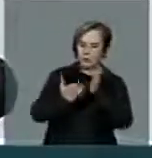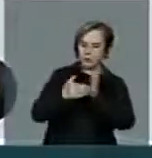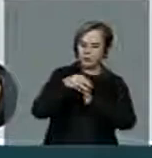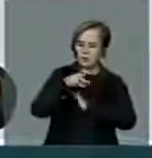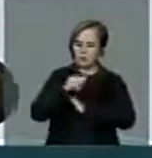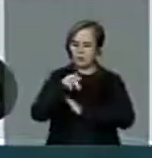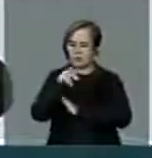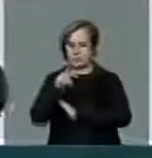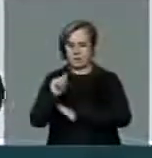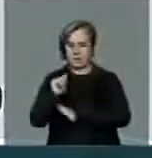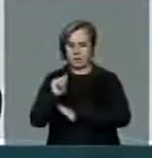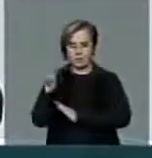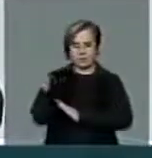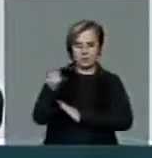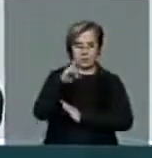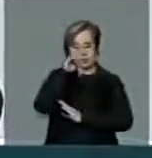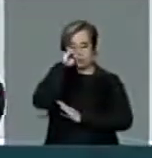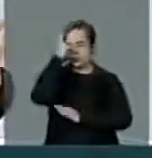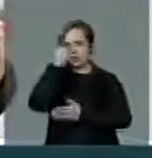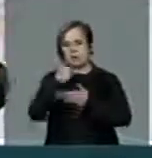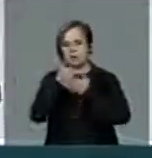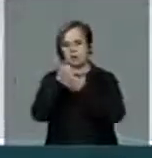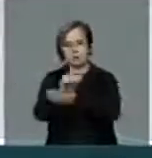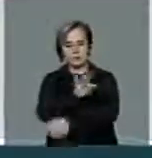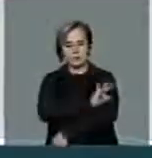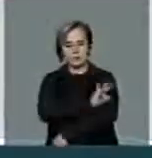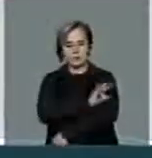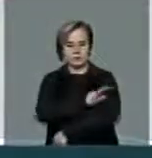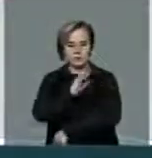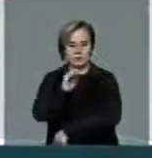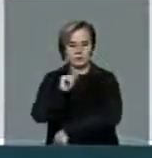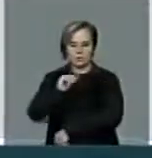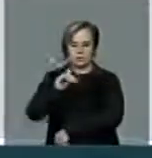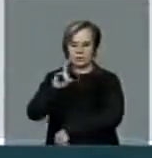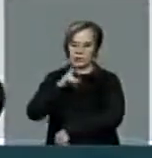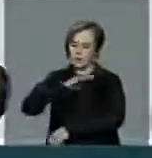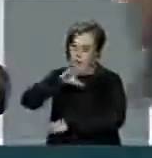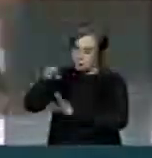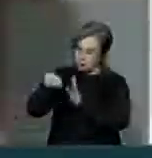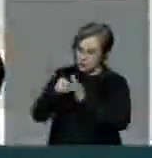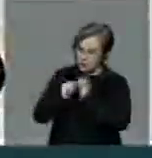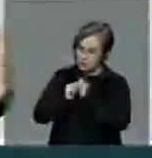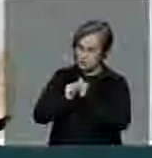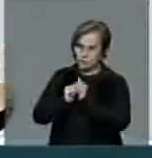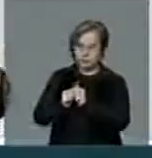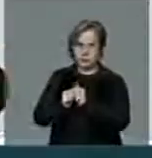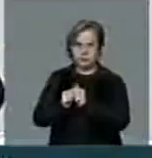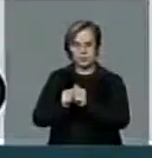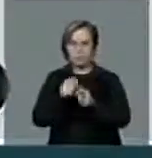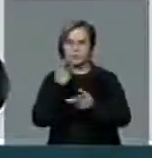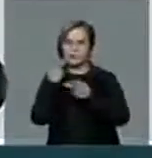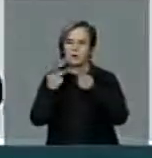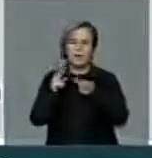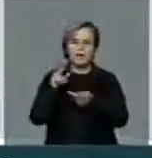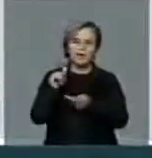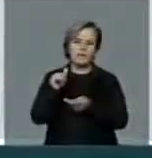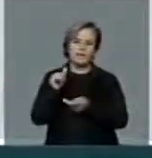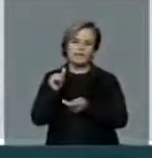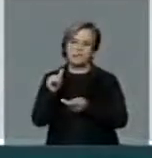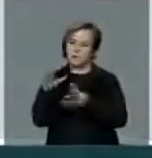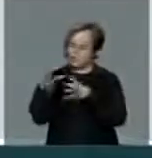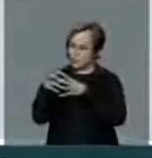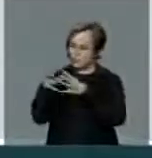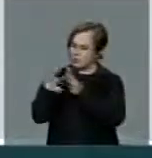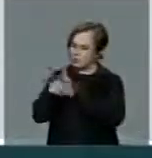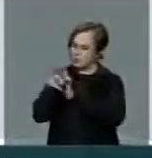nas novas iniciativas de assistência técnica, o CAR está relacionado. Nós estamos discutindo se é viável pegar as pessoas do